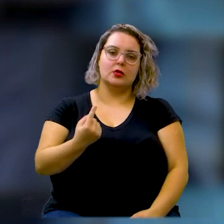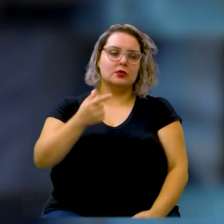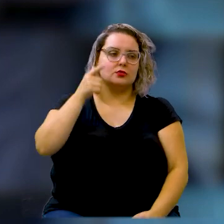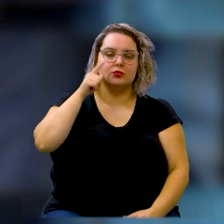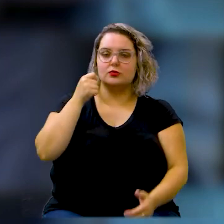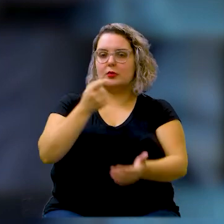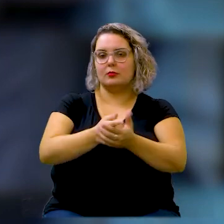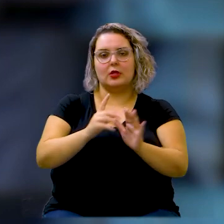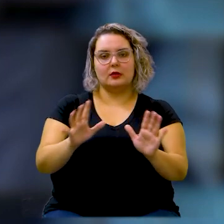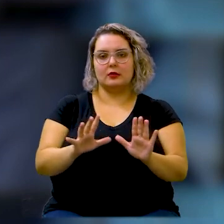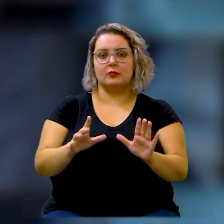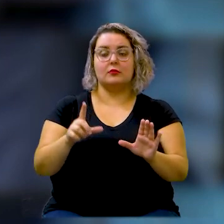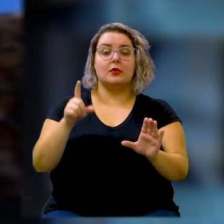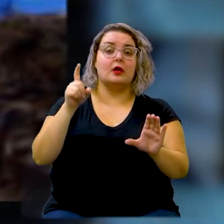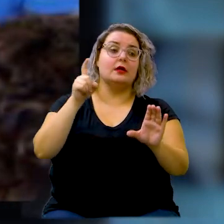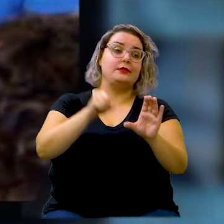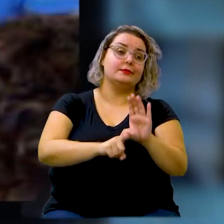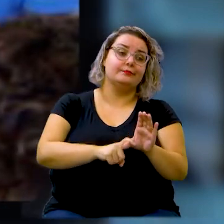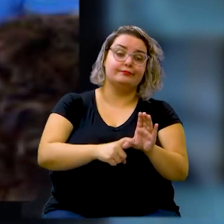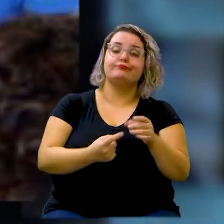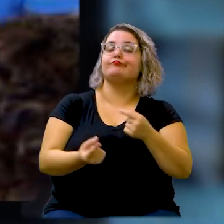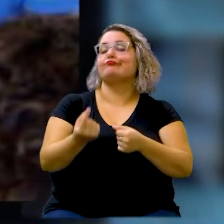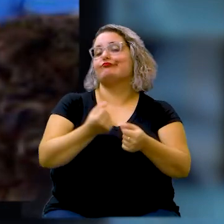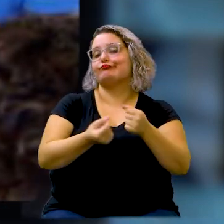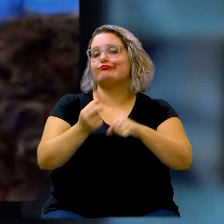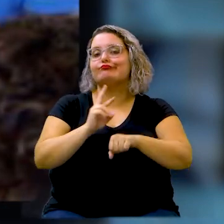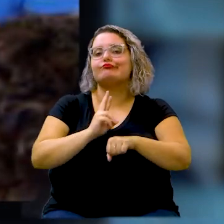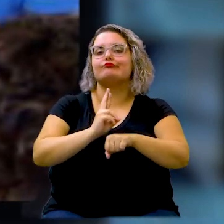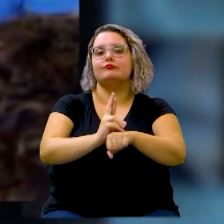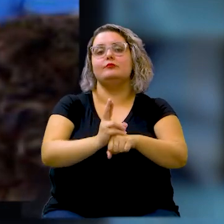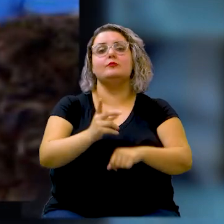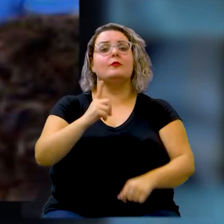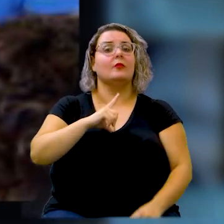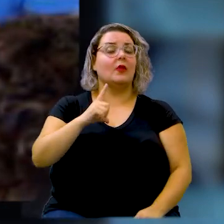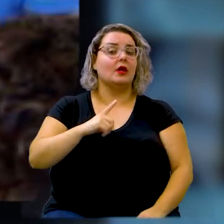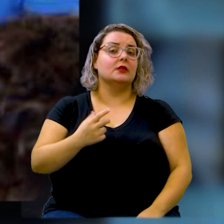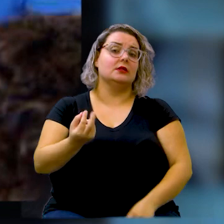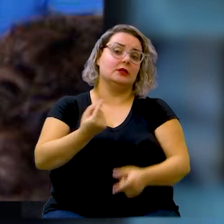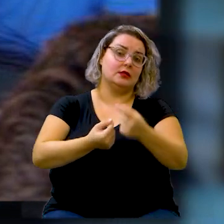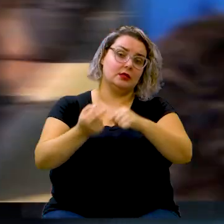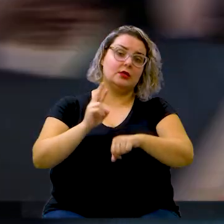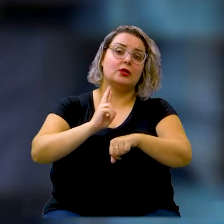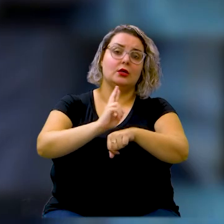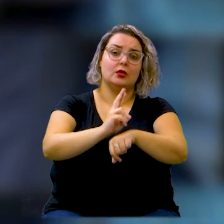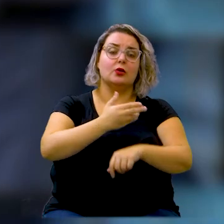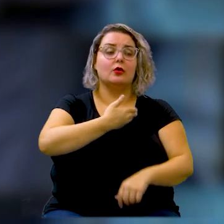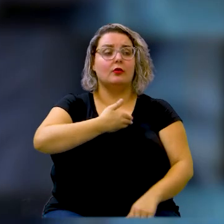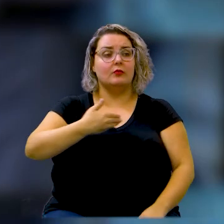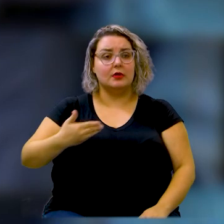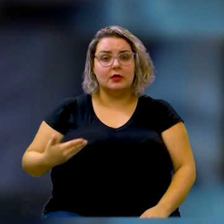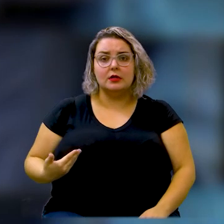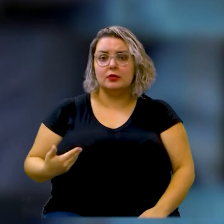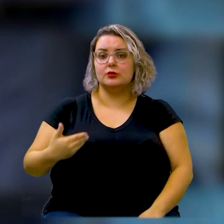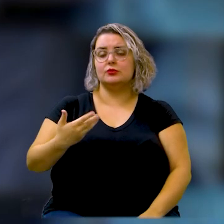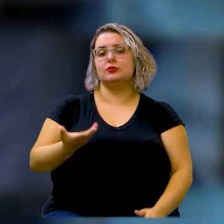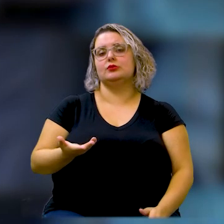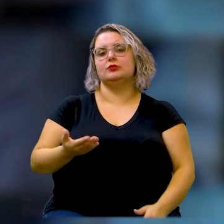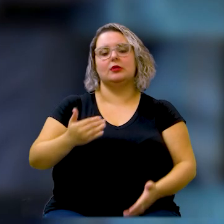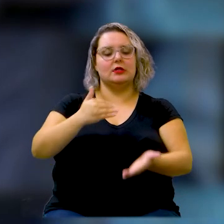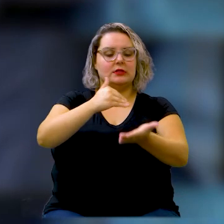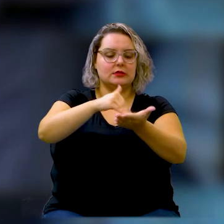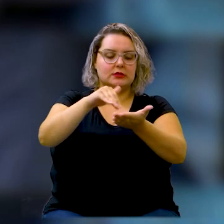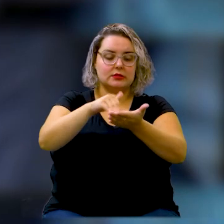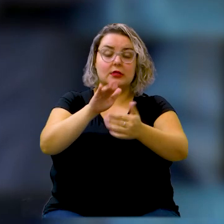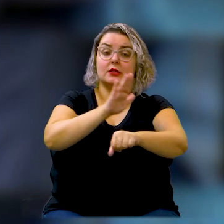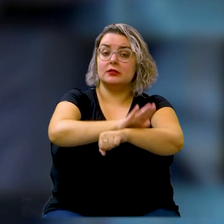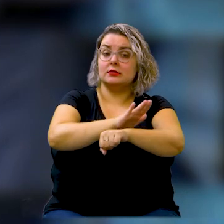Ele depende de muito recurso. Hoje a gente tem recursos públicos, né, governamentais, então através da Secretaria da